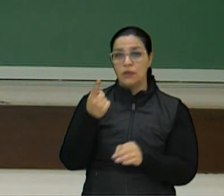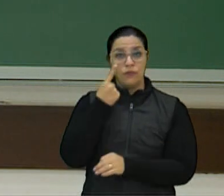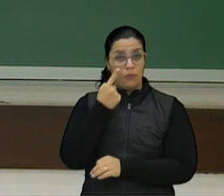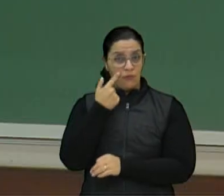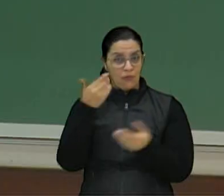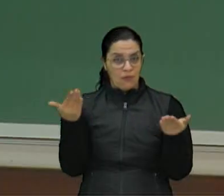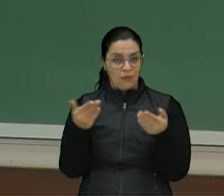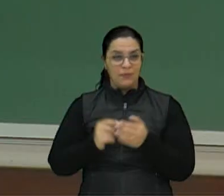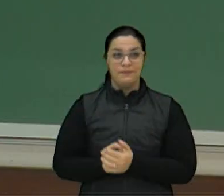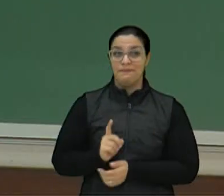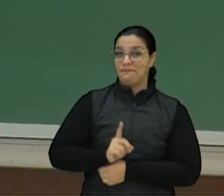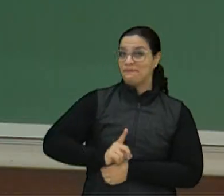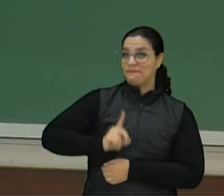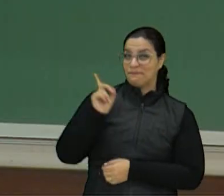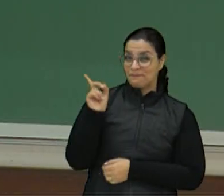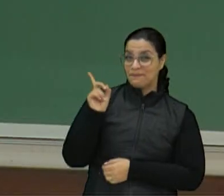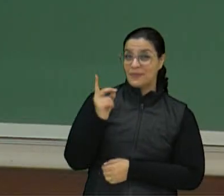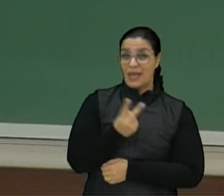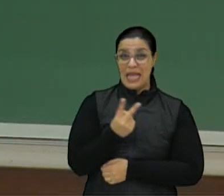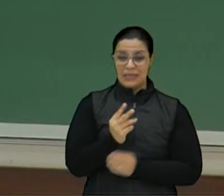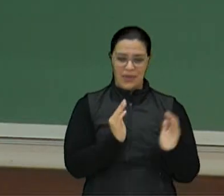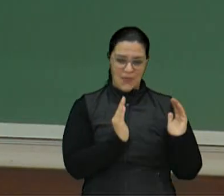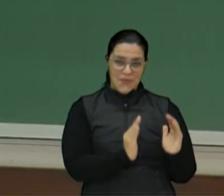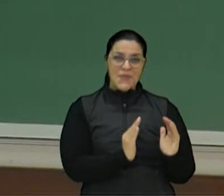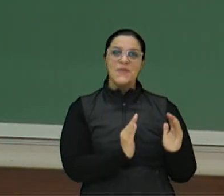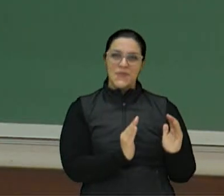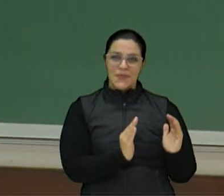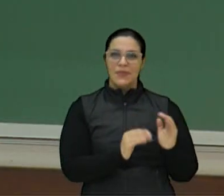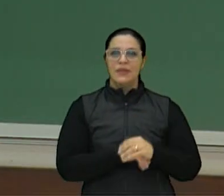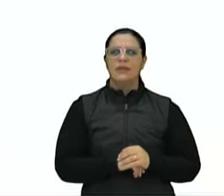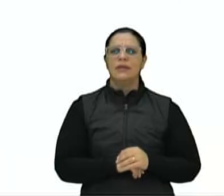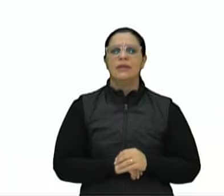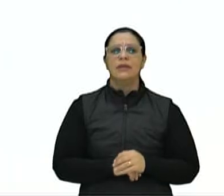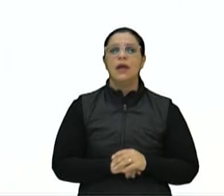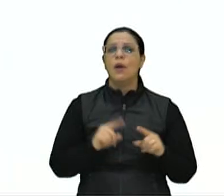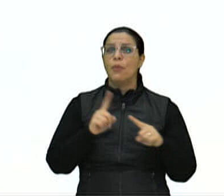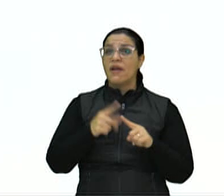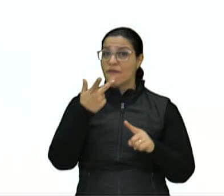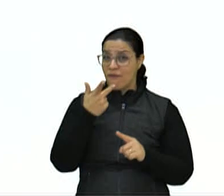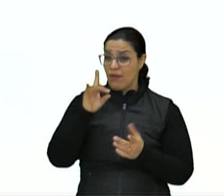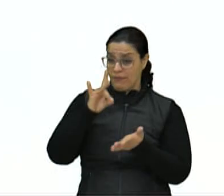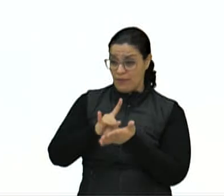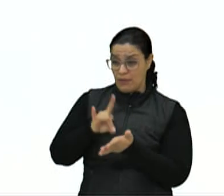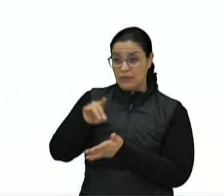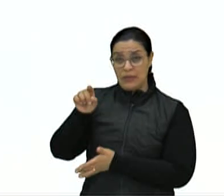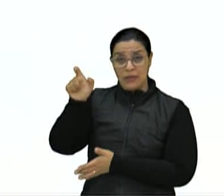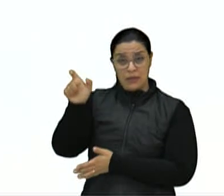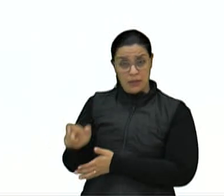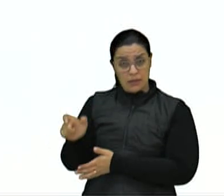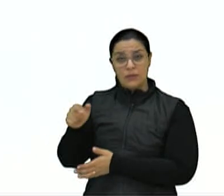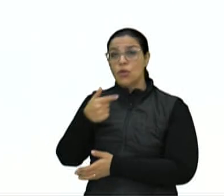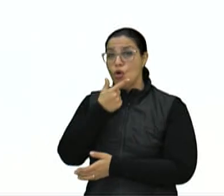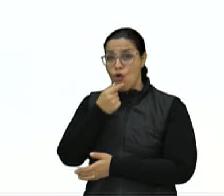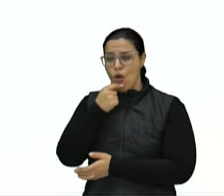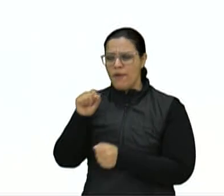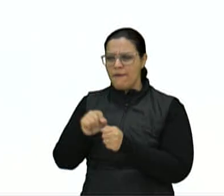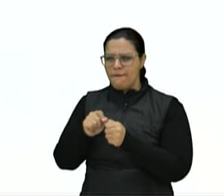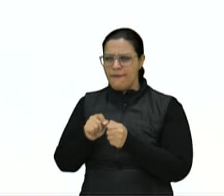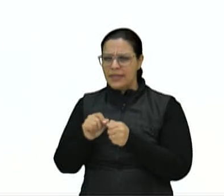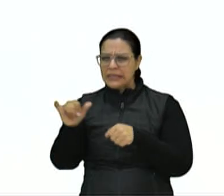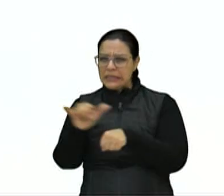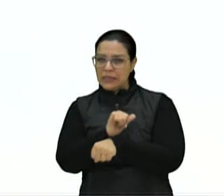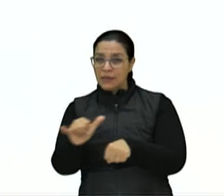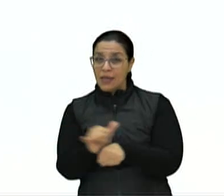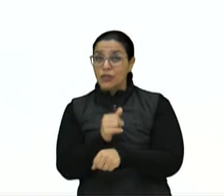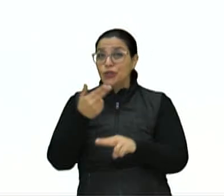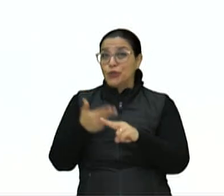conferir então. A alternativa correta é a segunda, que afirma justamente que Turner explorou recursos da